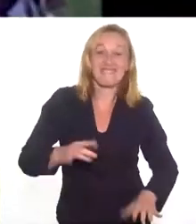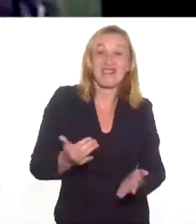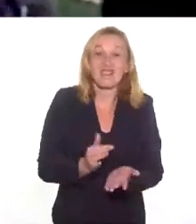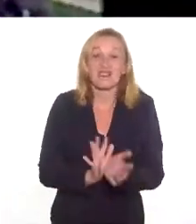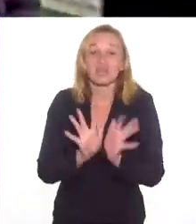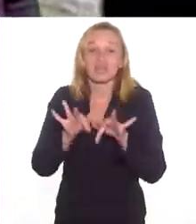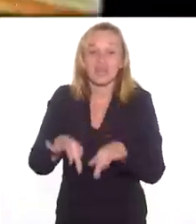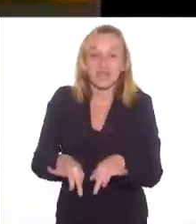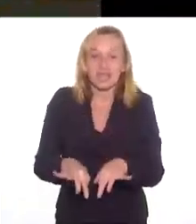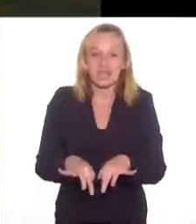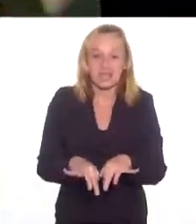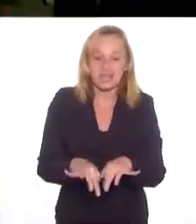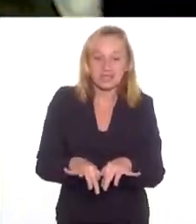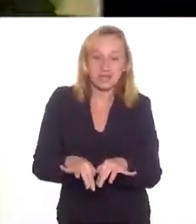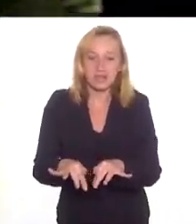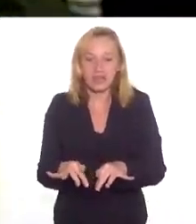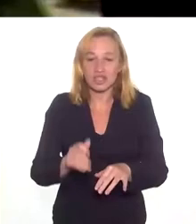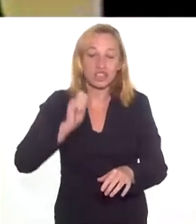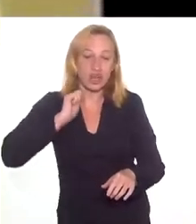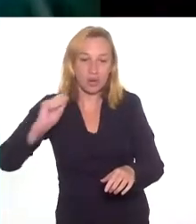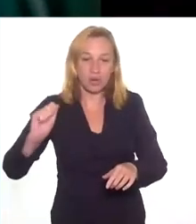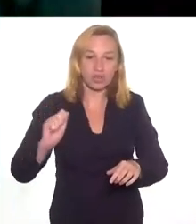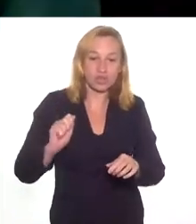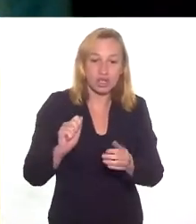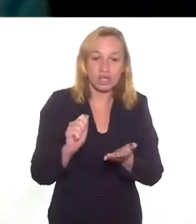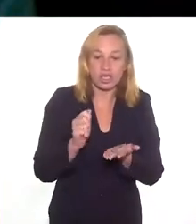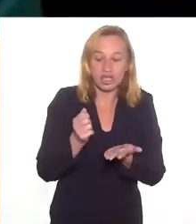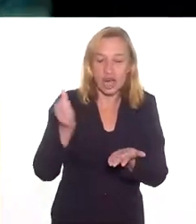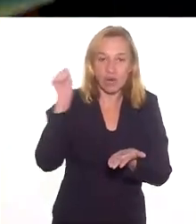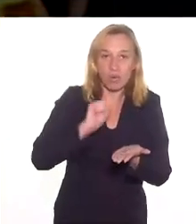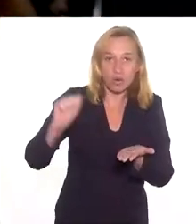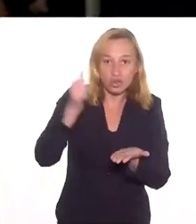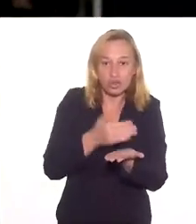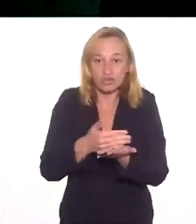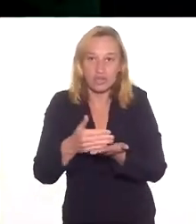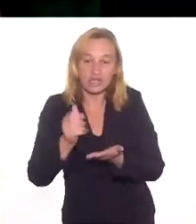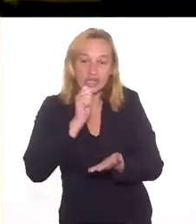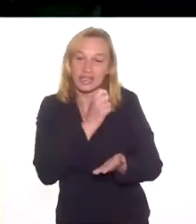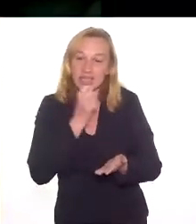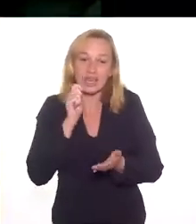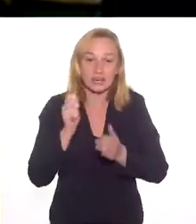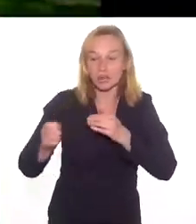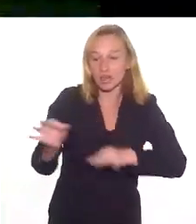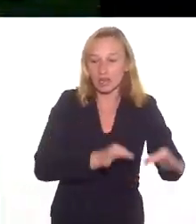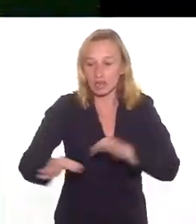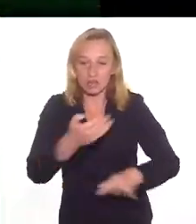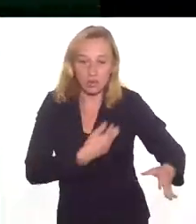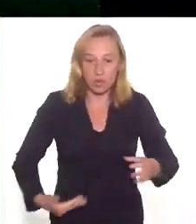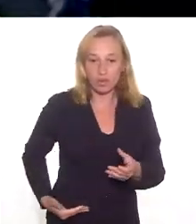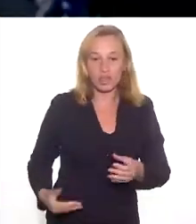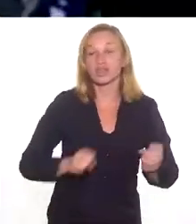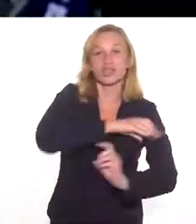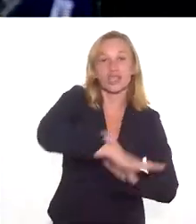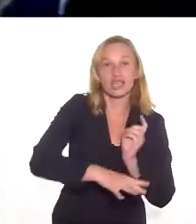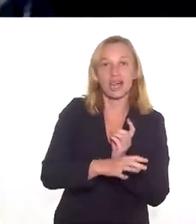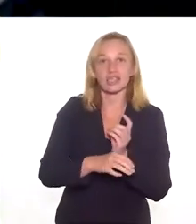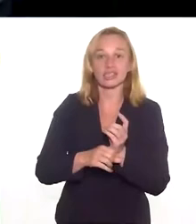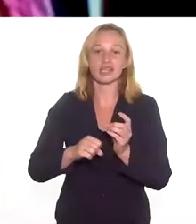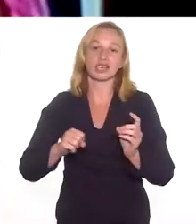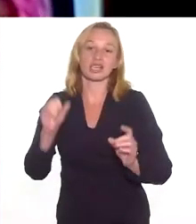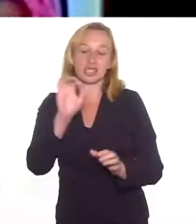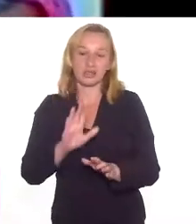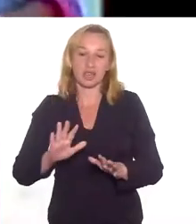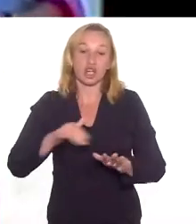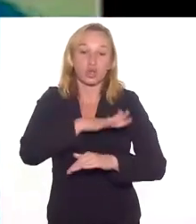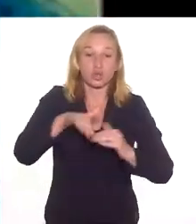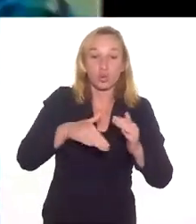Realizada em fins de agosto e início de setembro de 2001, a conferência reuniu representantes de governos e da sociedade civil de países de